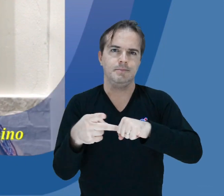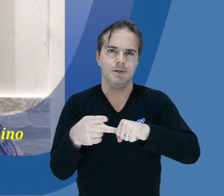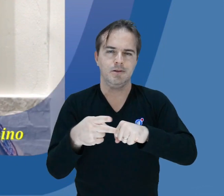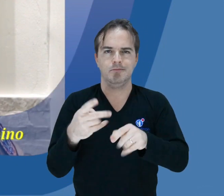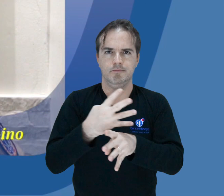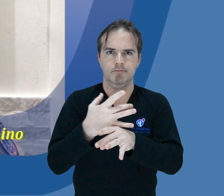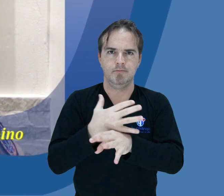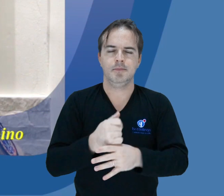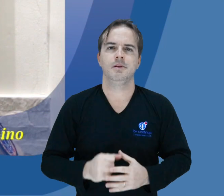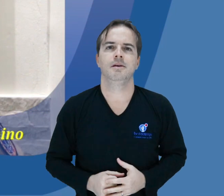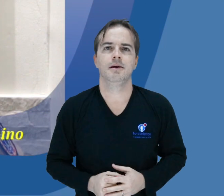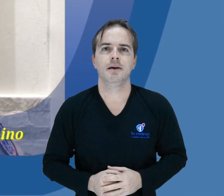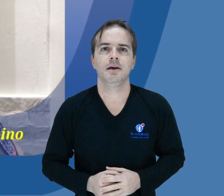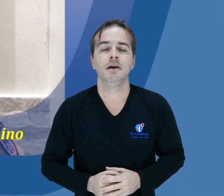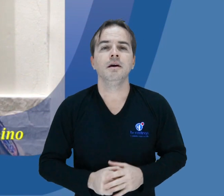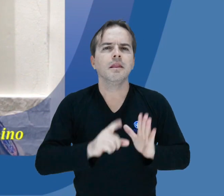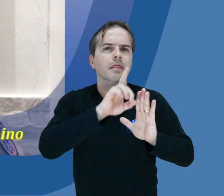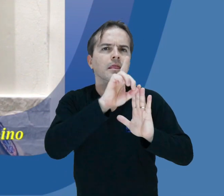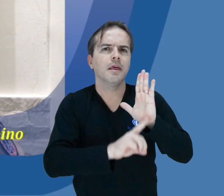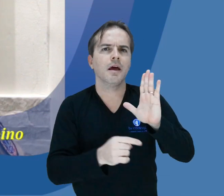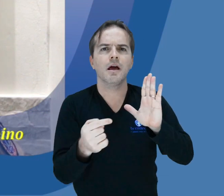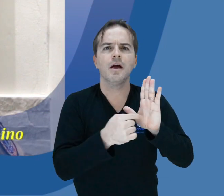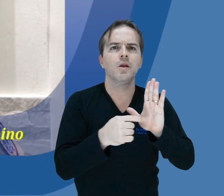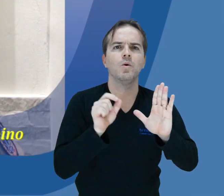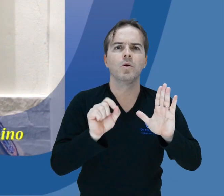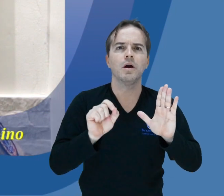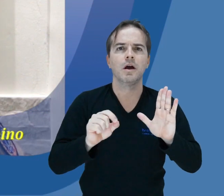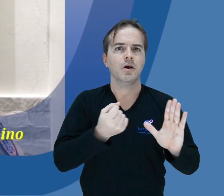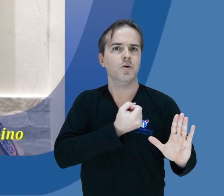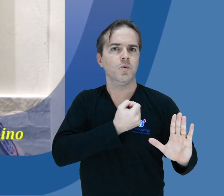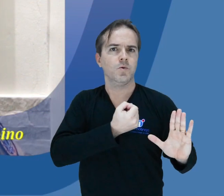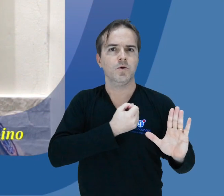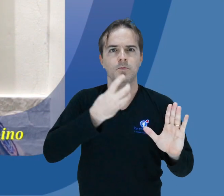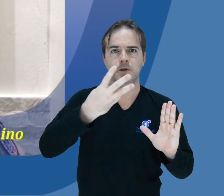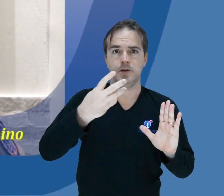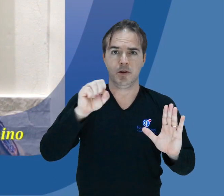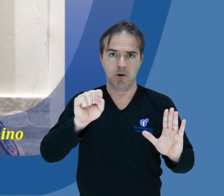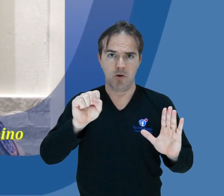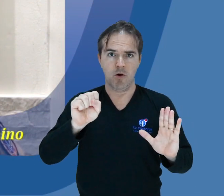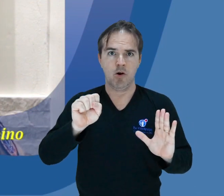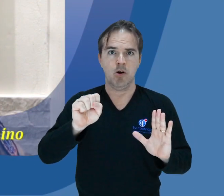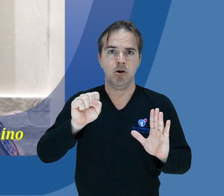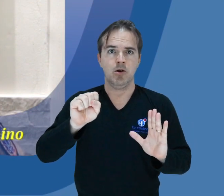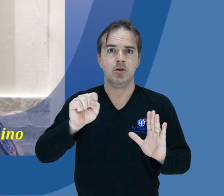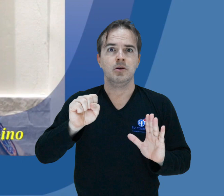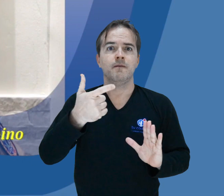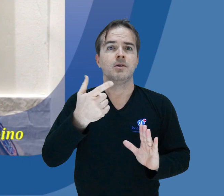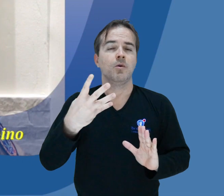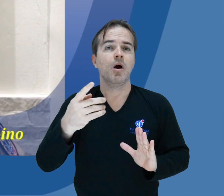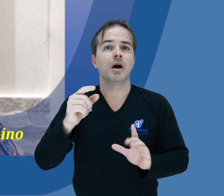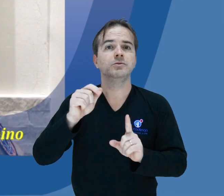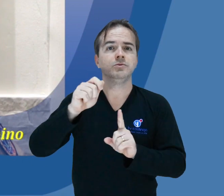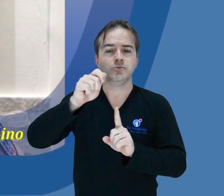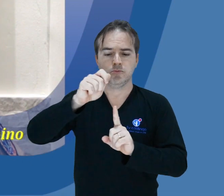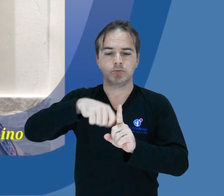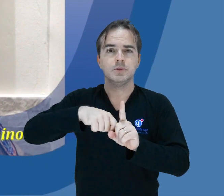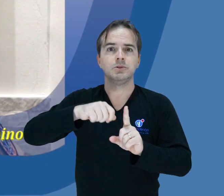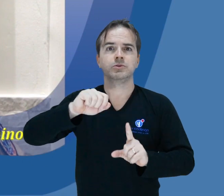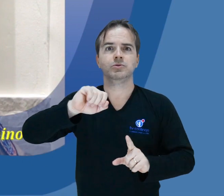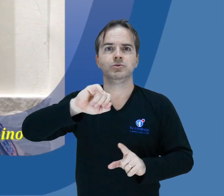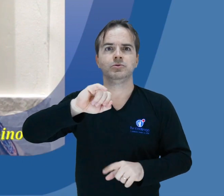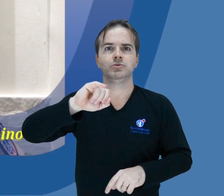Petrolina. Esse decreto é o decreto 38 de 4 de junho de